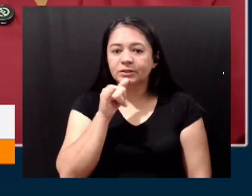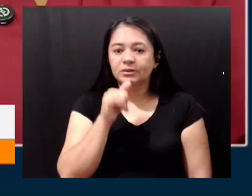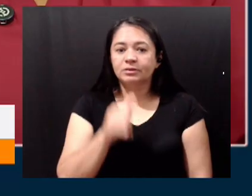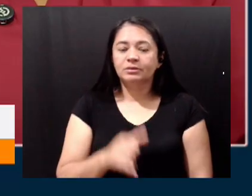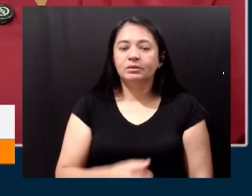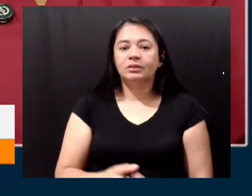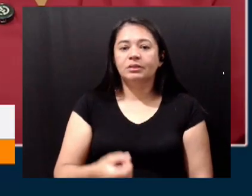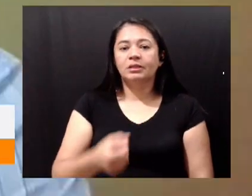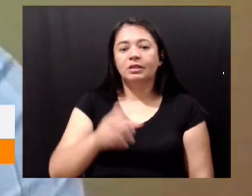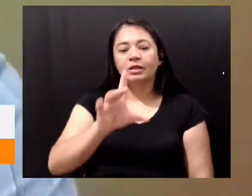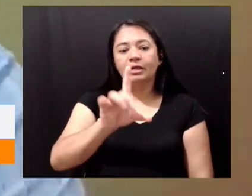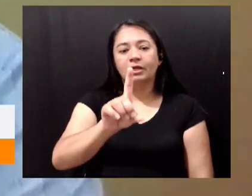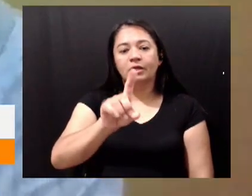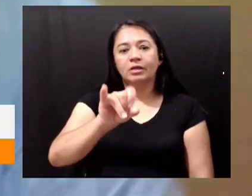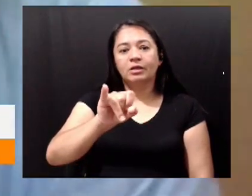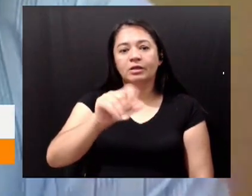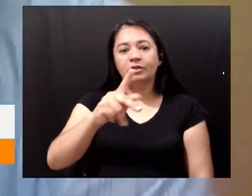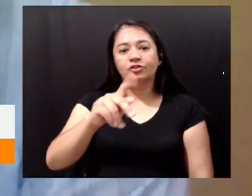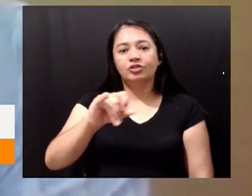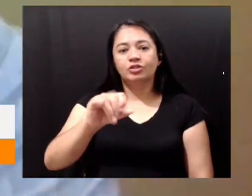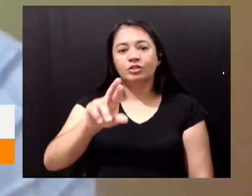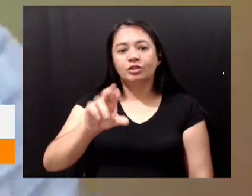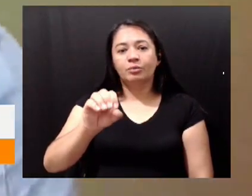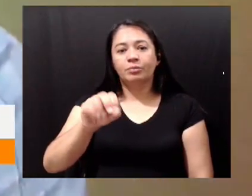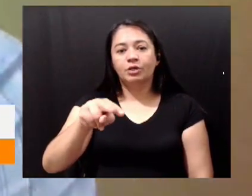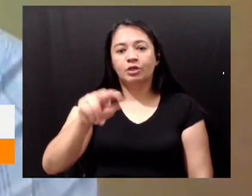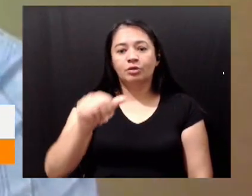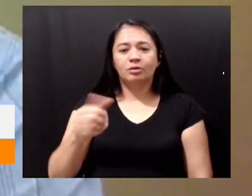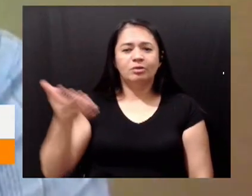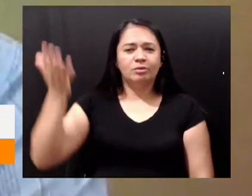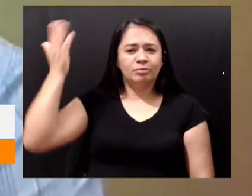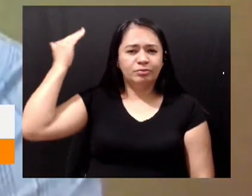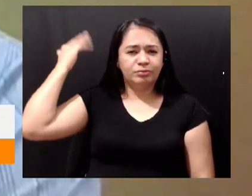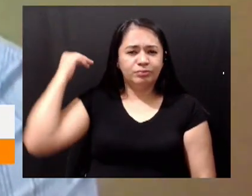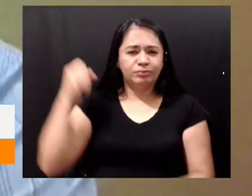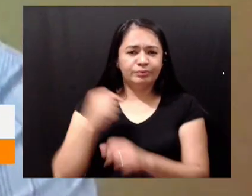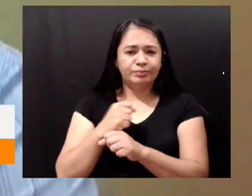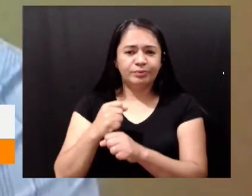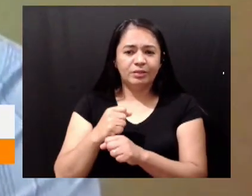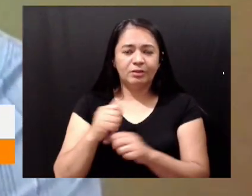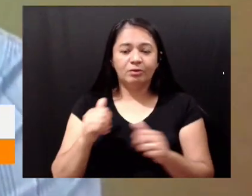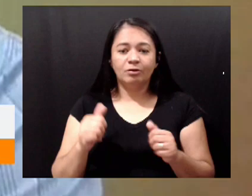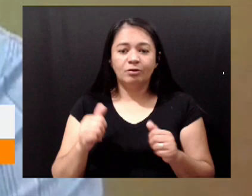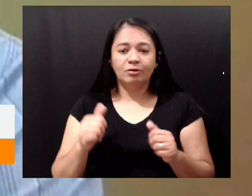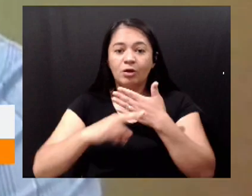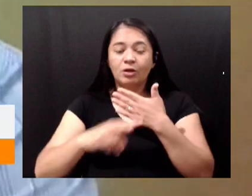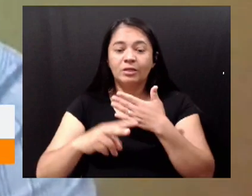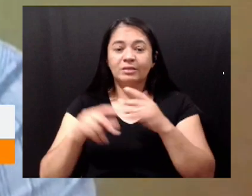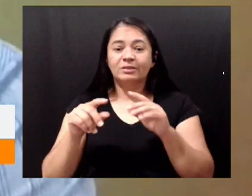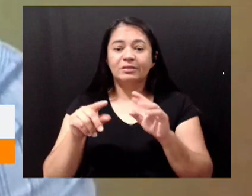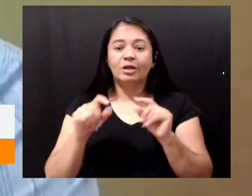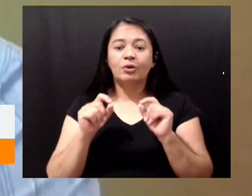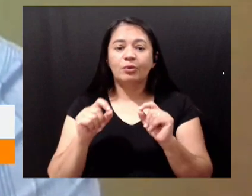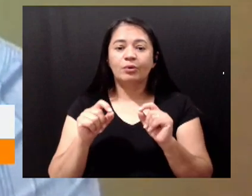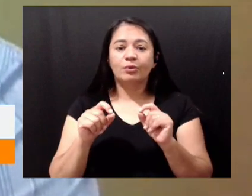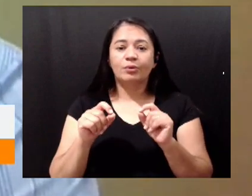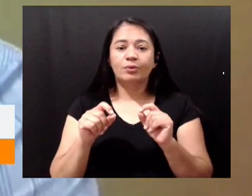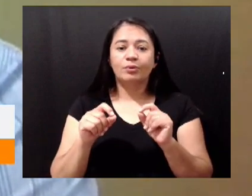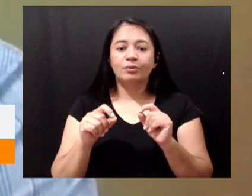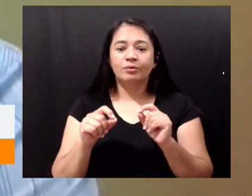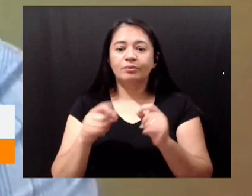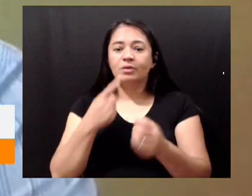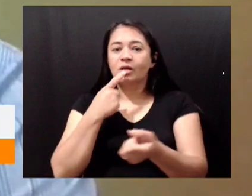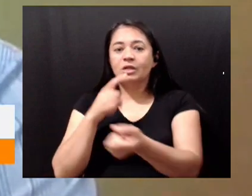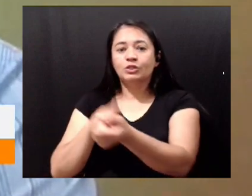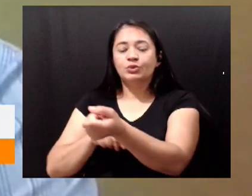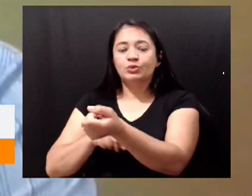A Uhum. dipirona há anos atrás foi muito discutida, uma reação que ela provoca, que é no sangue, né. A pessoa,